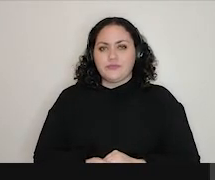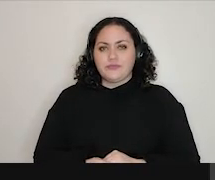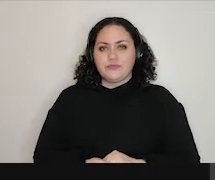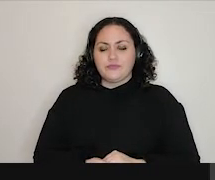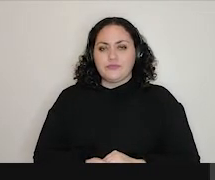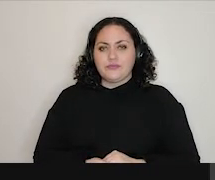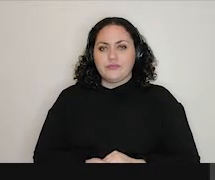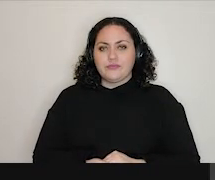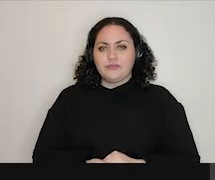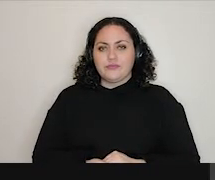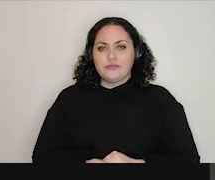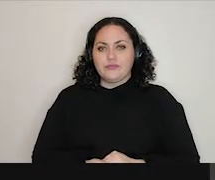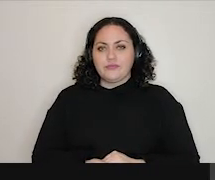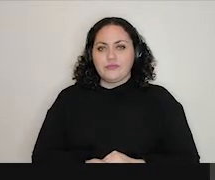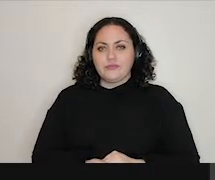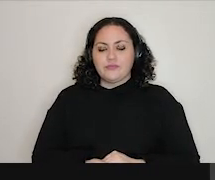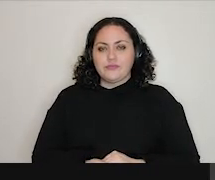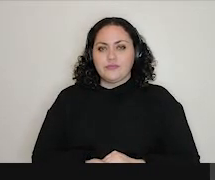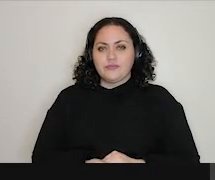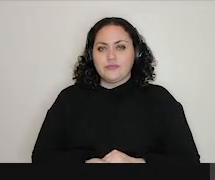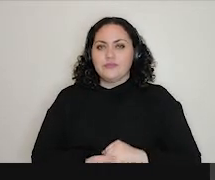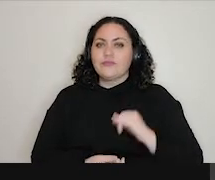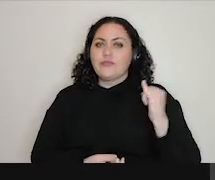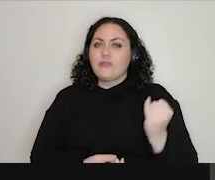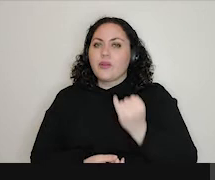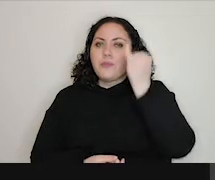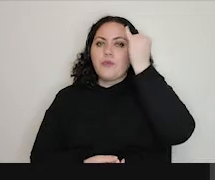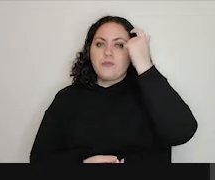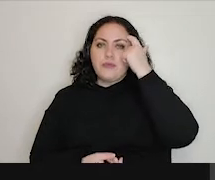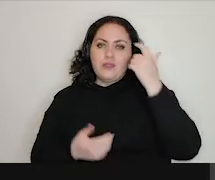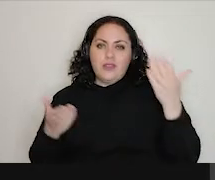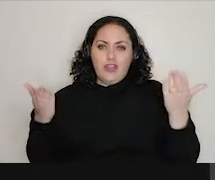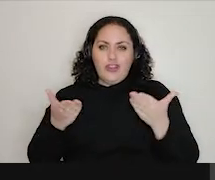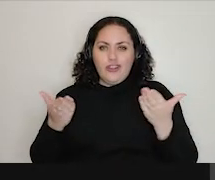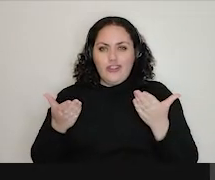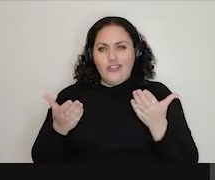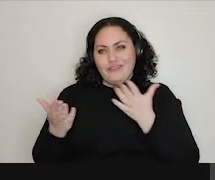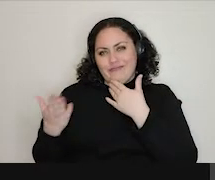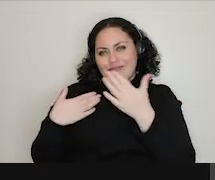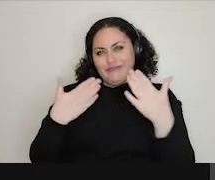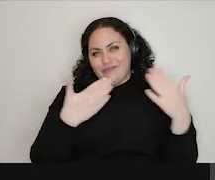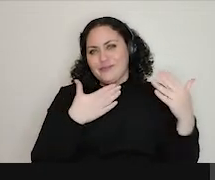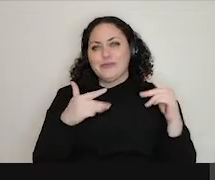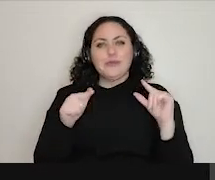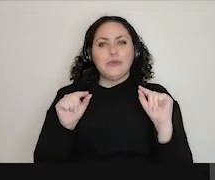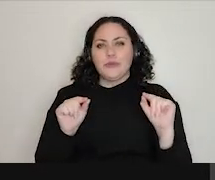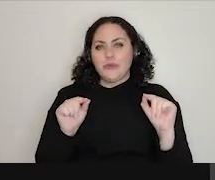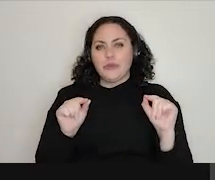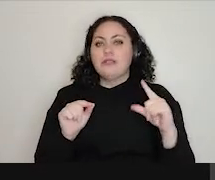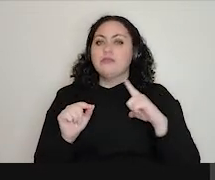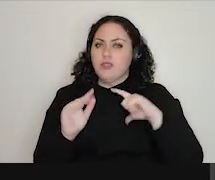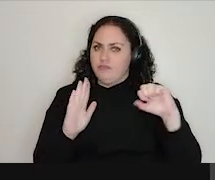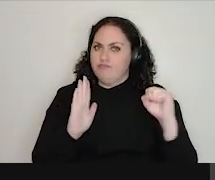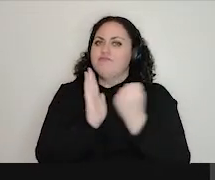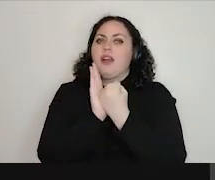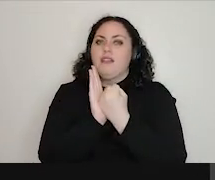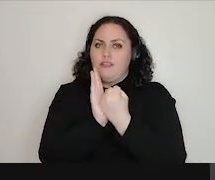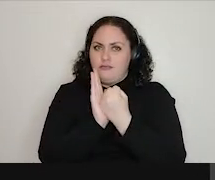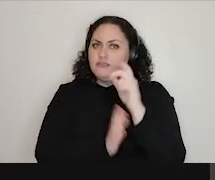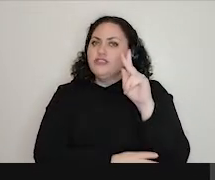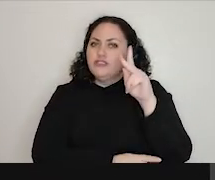tá? Bom, é importantíssimo, né, a gente trazer para essa roda aqui